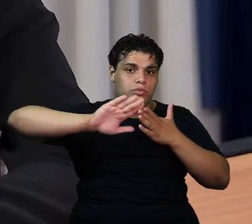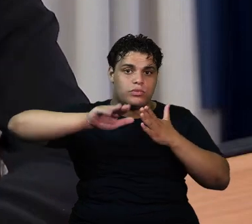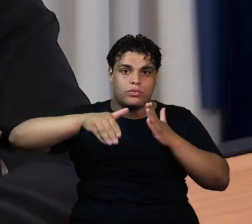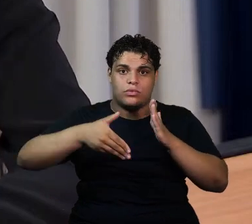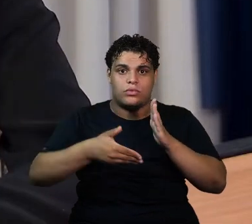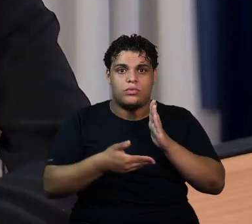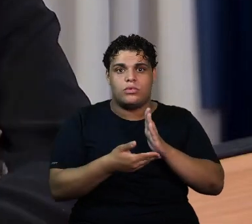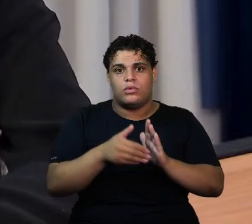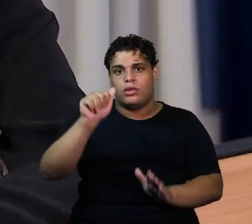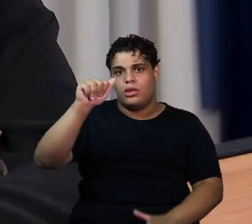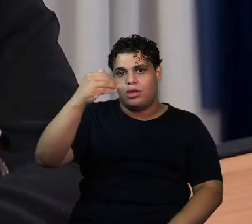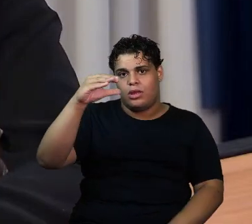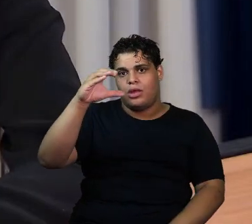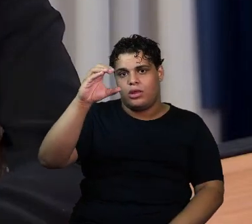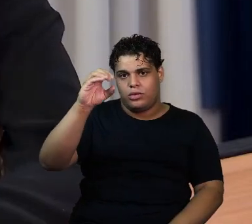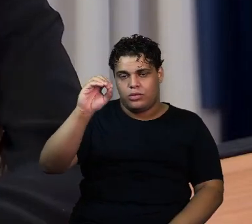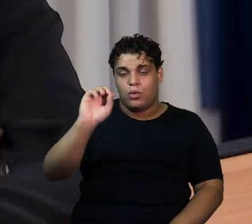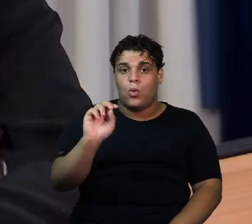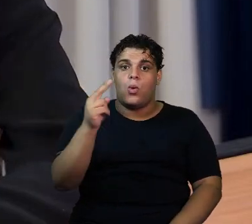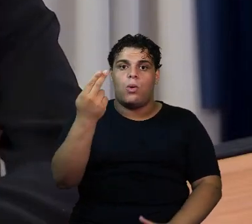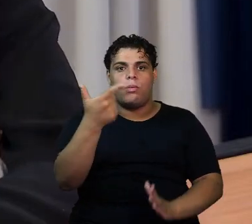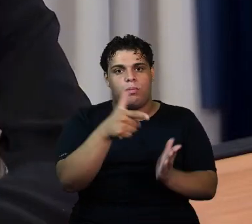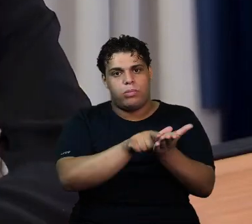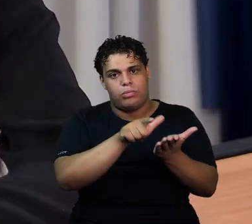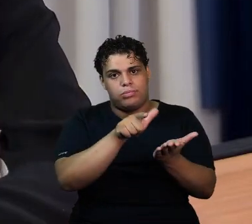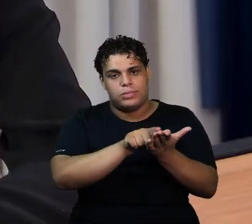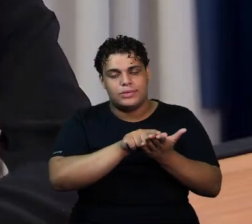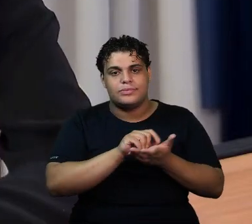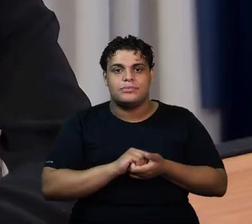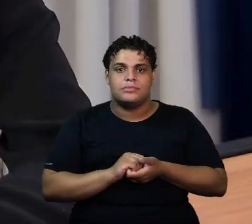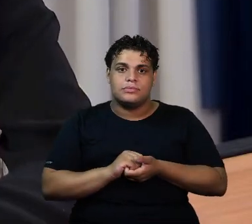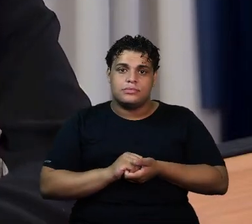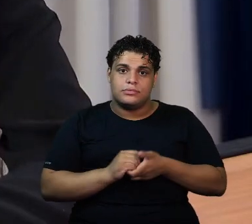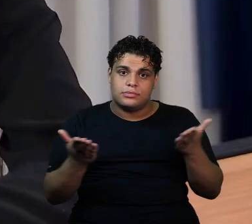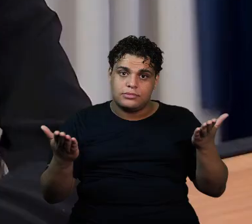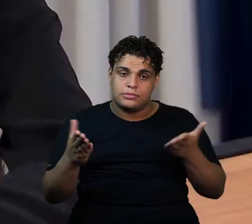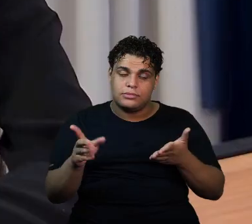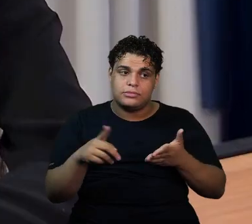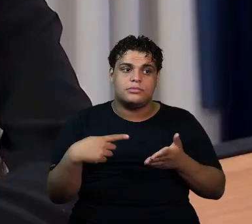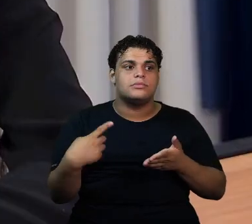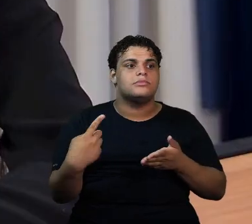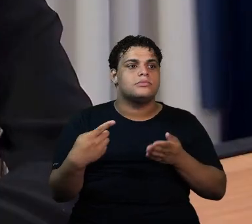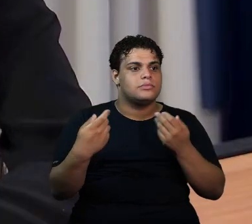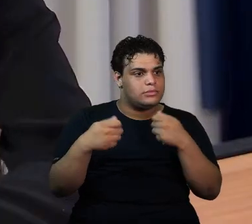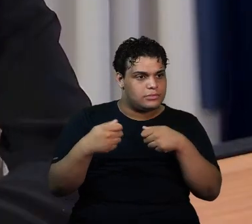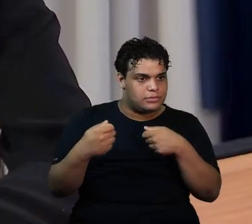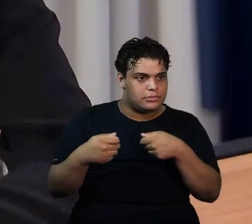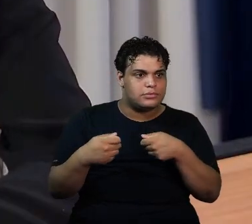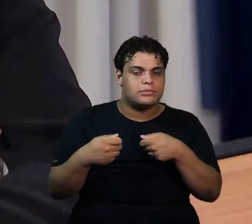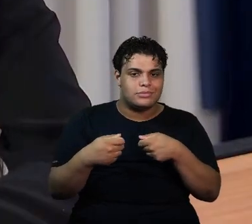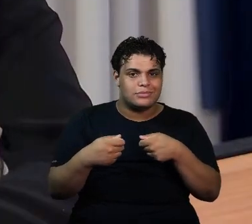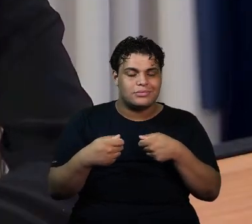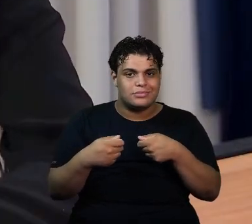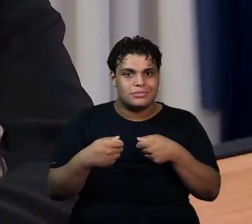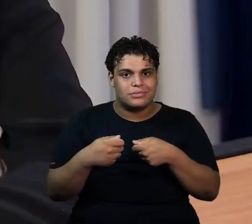aço inox, né? Ou então em papel e tal. Então a gente precisa ir adotando.